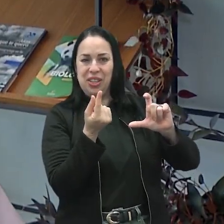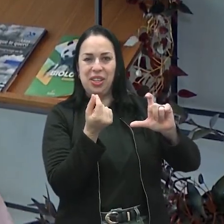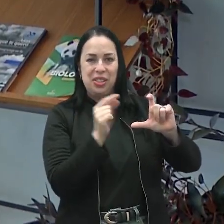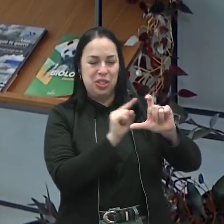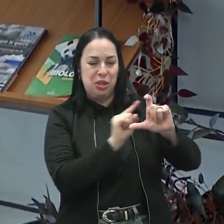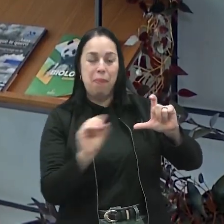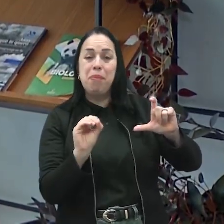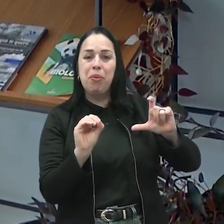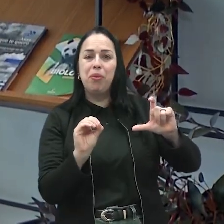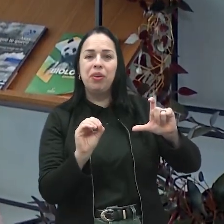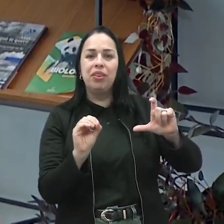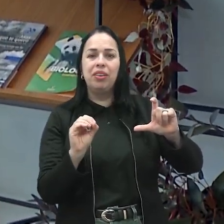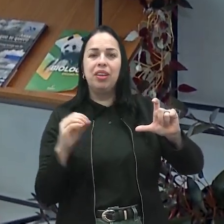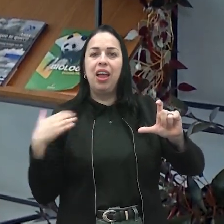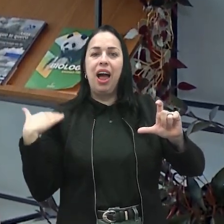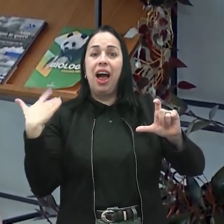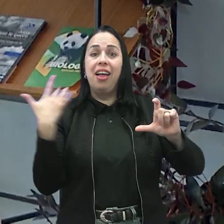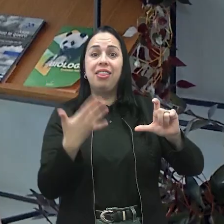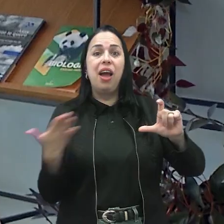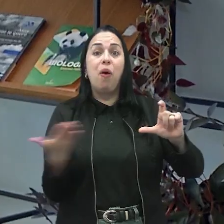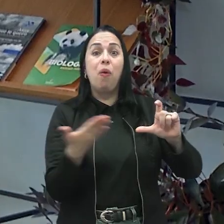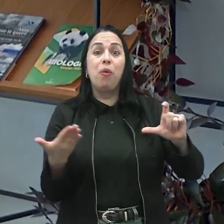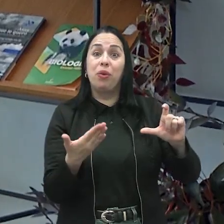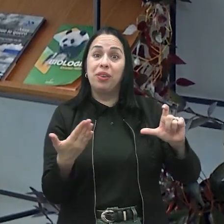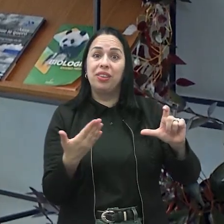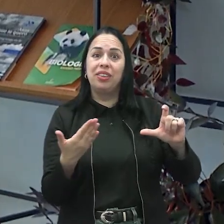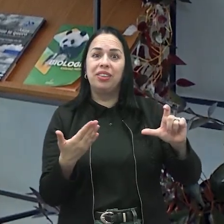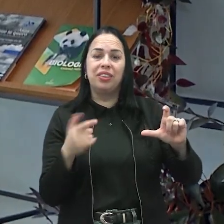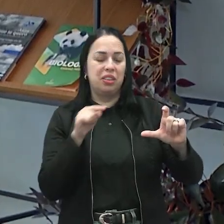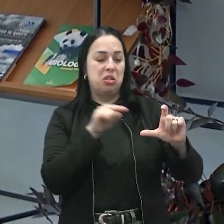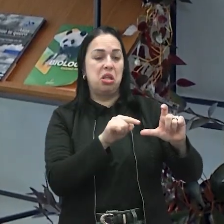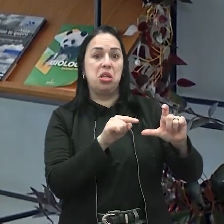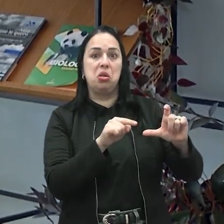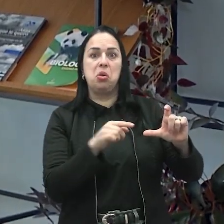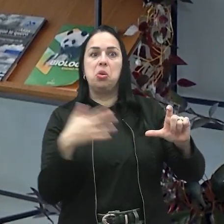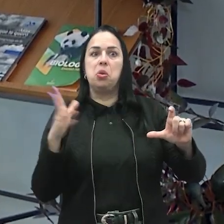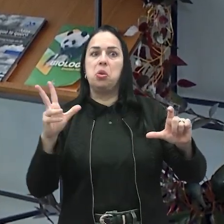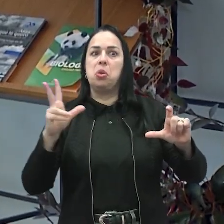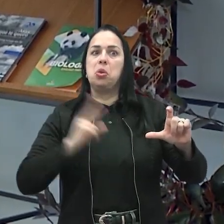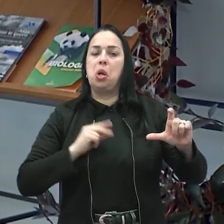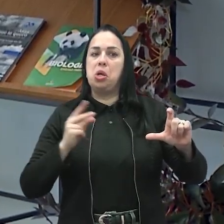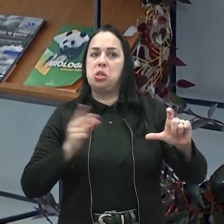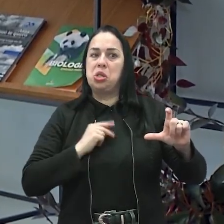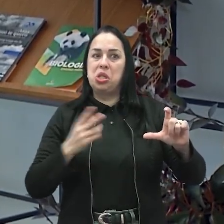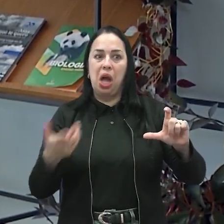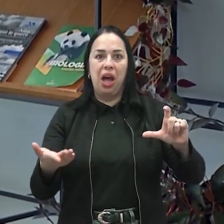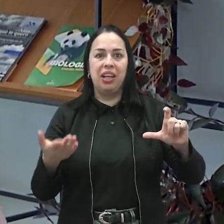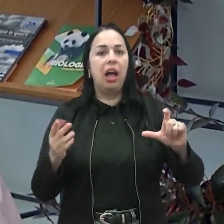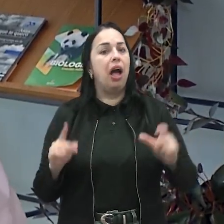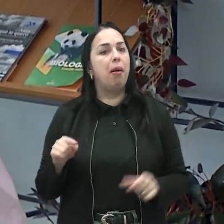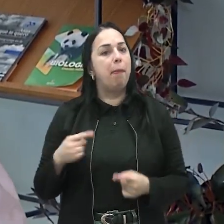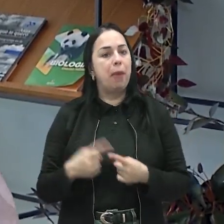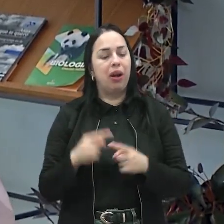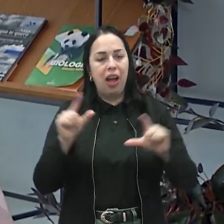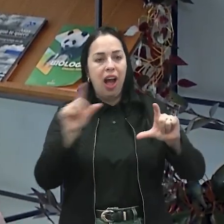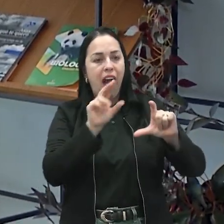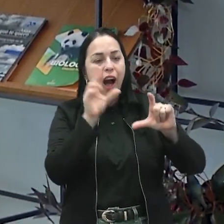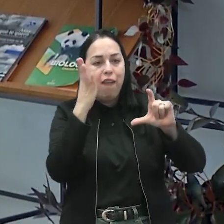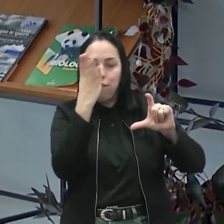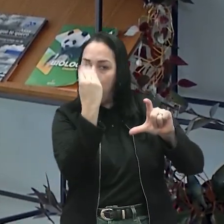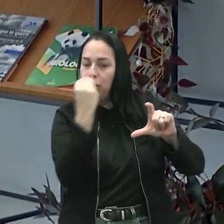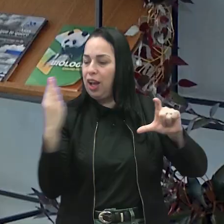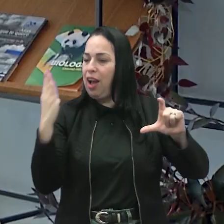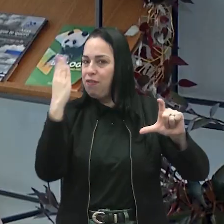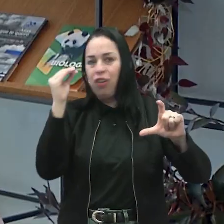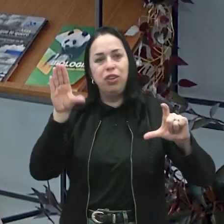cruzeiros, que hoje ainda é usado como sinônimo de isso aqui custa um barão, porque era a imagem